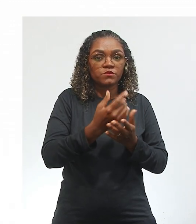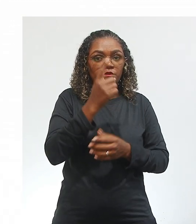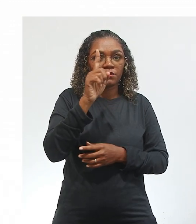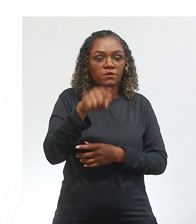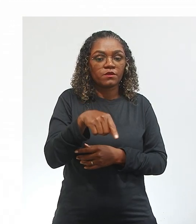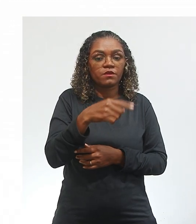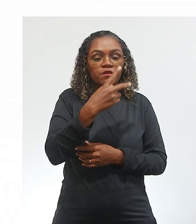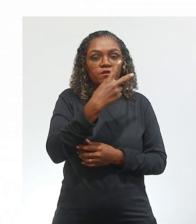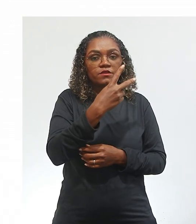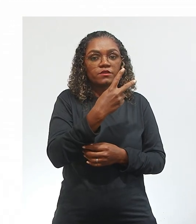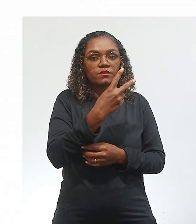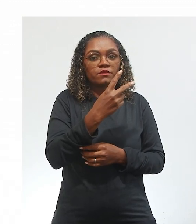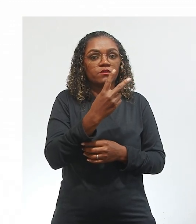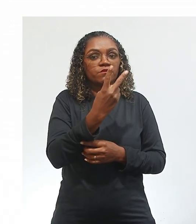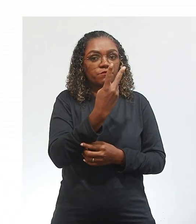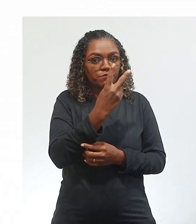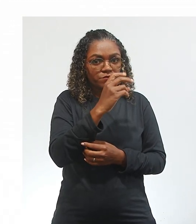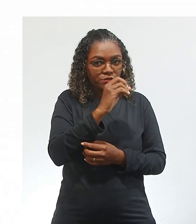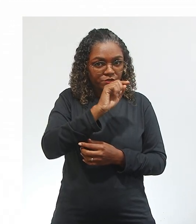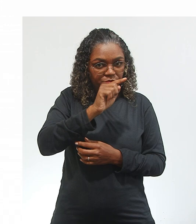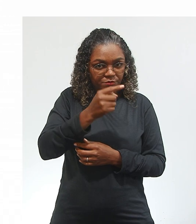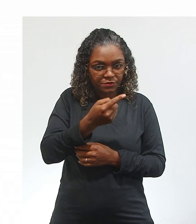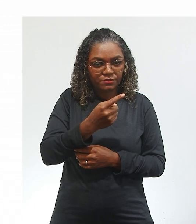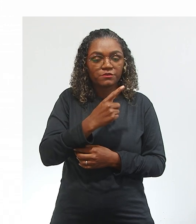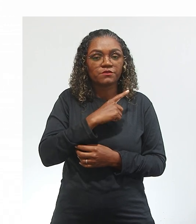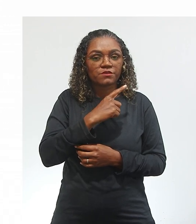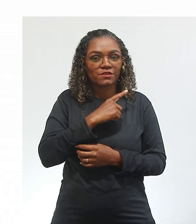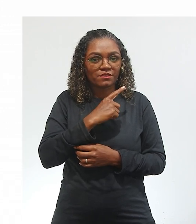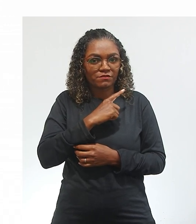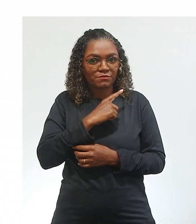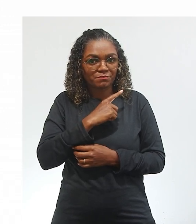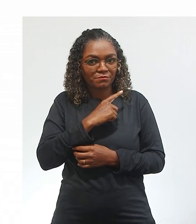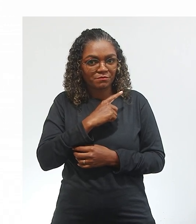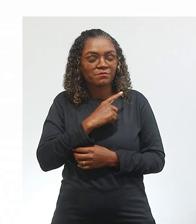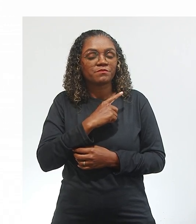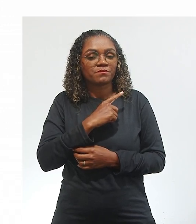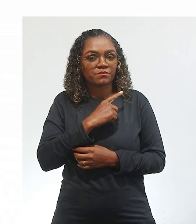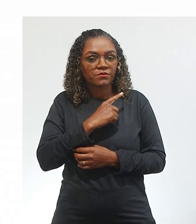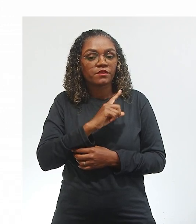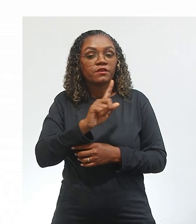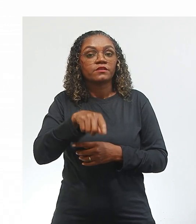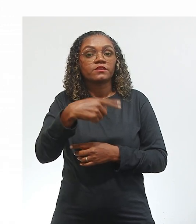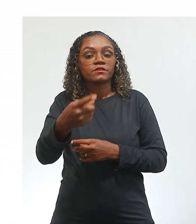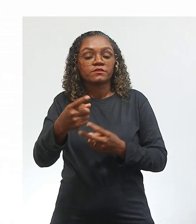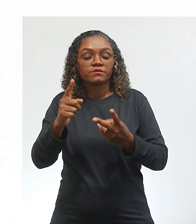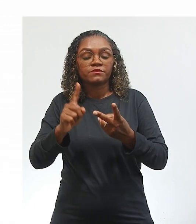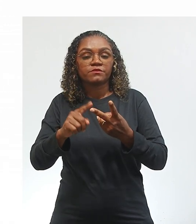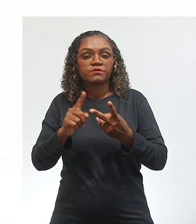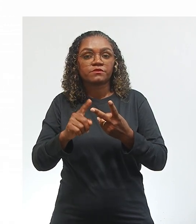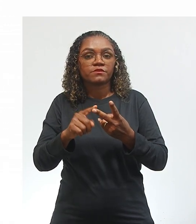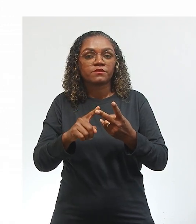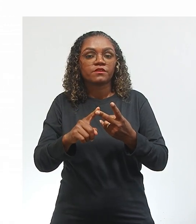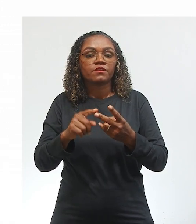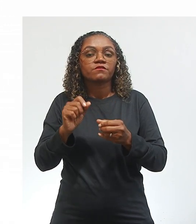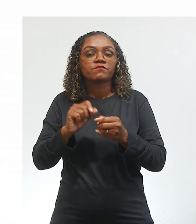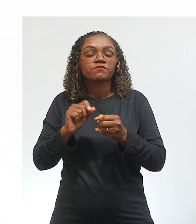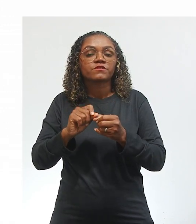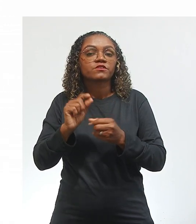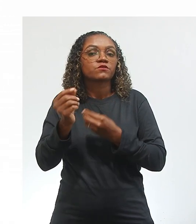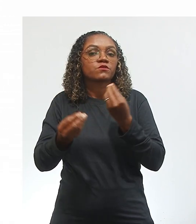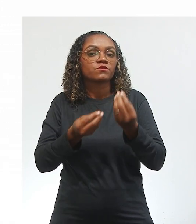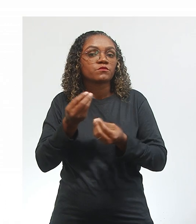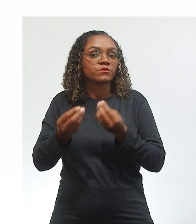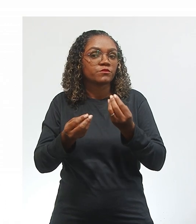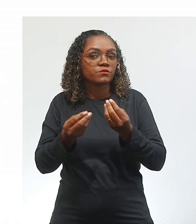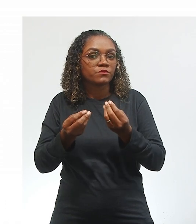valor do capital social, ou seja, teve o aporte financeiro do capital social de 20 mil, e esses 20 mil ele foi